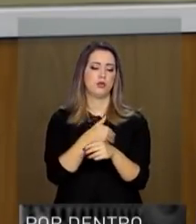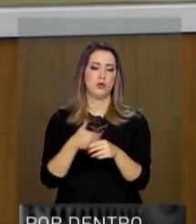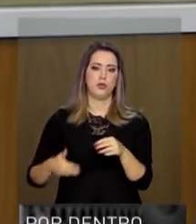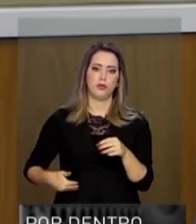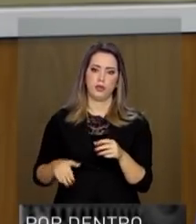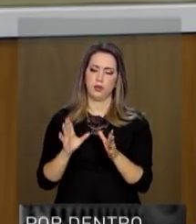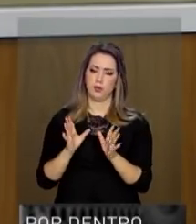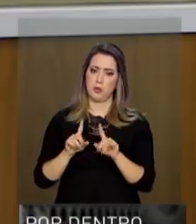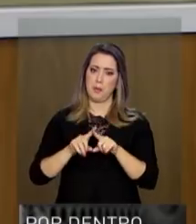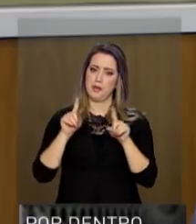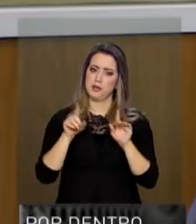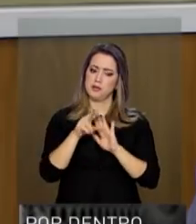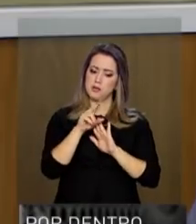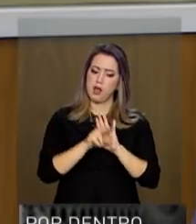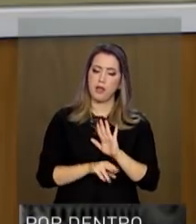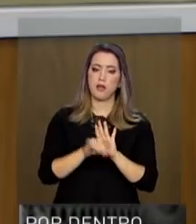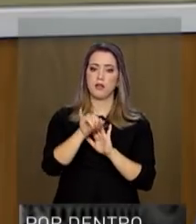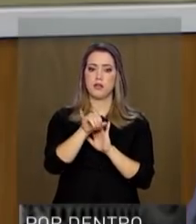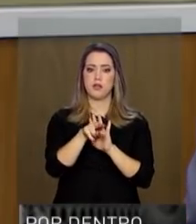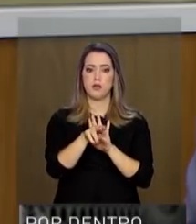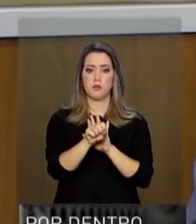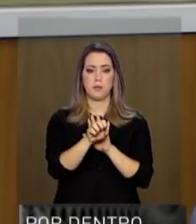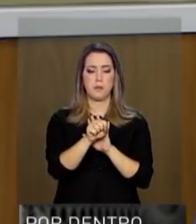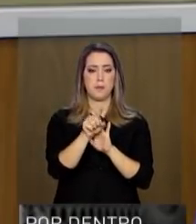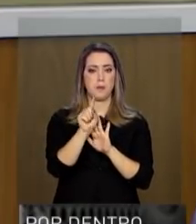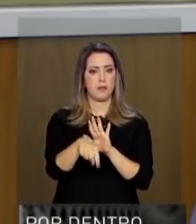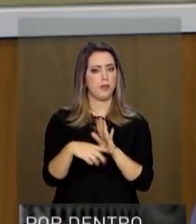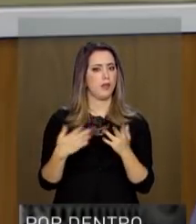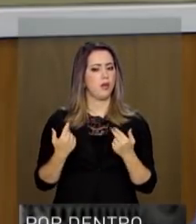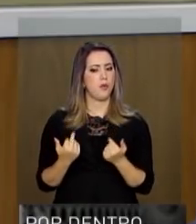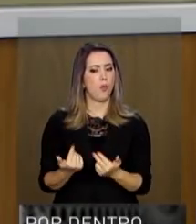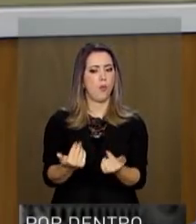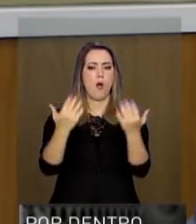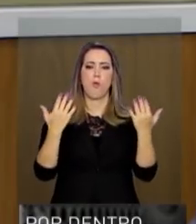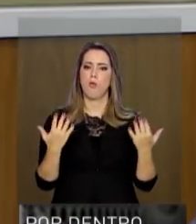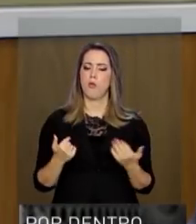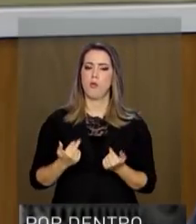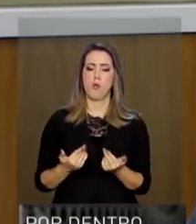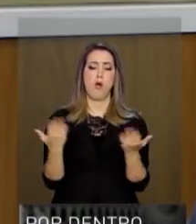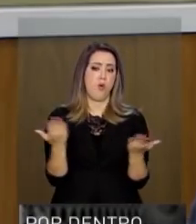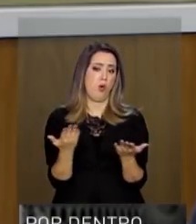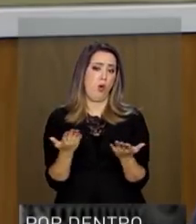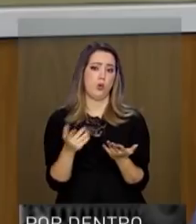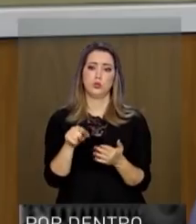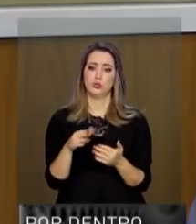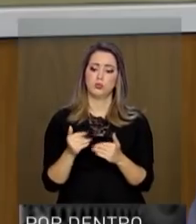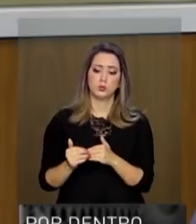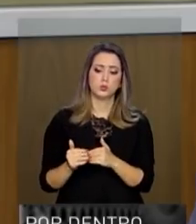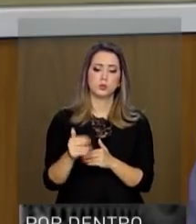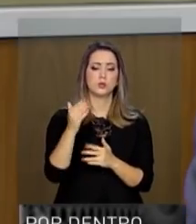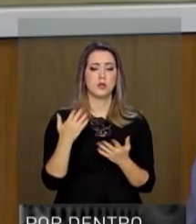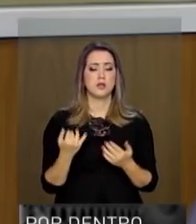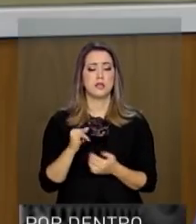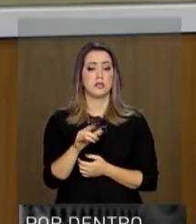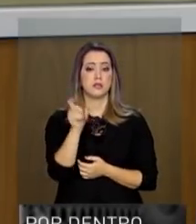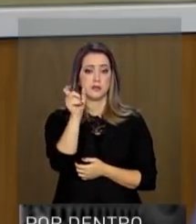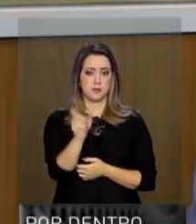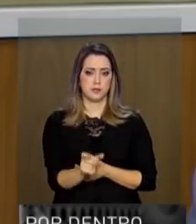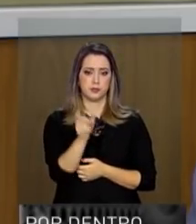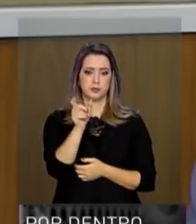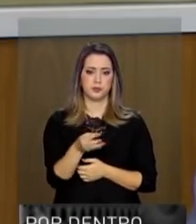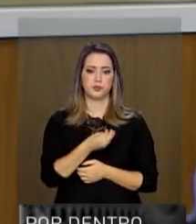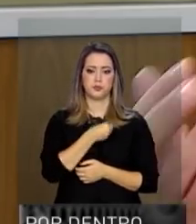às regras do INSS, elas são as mesmas como hoje, né? Como sempre foi. Quer dizer, então, se você